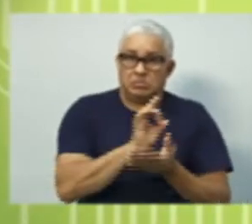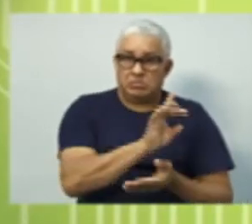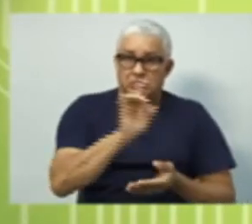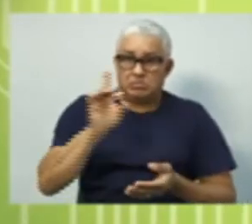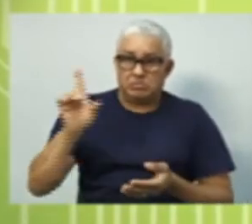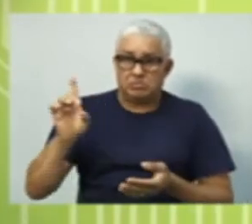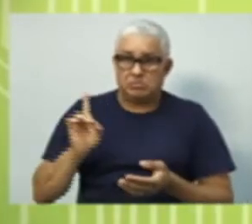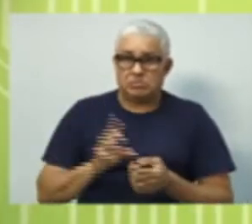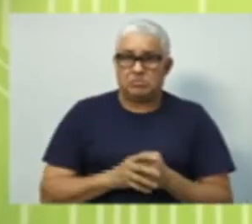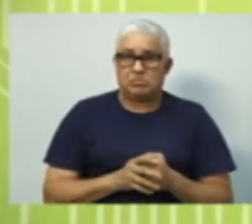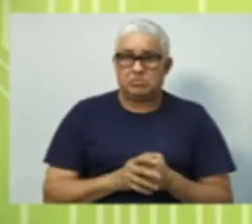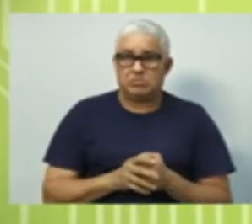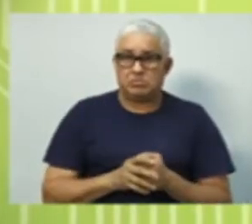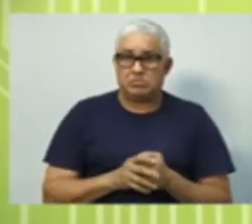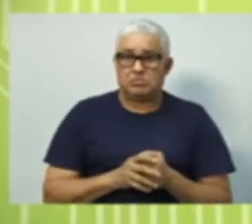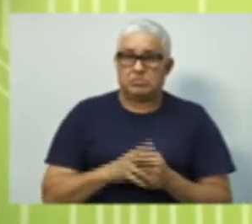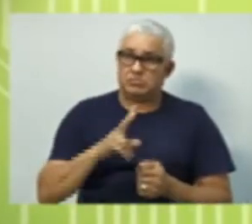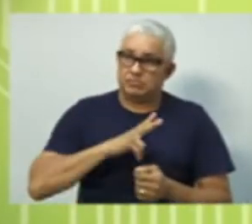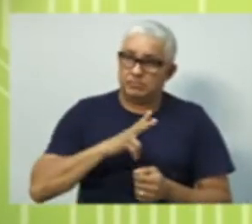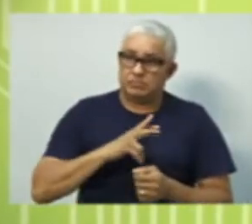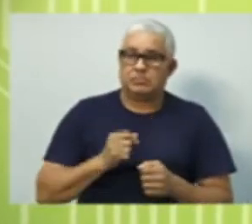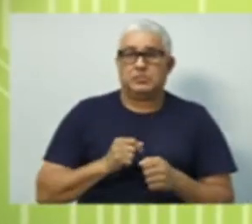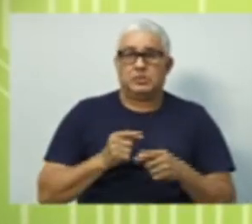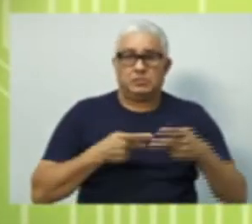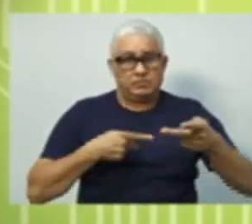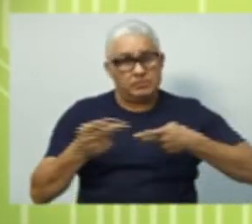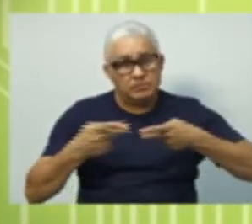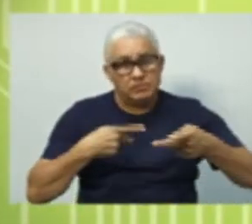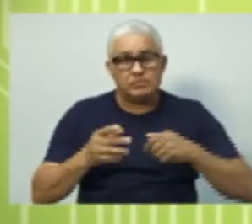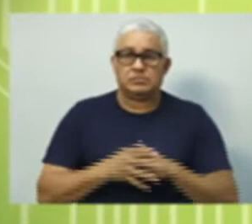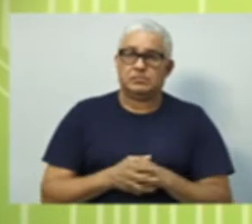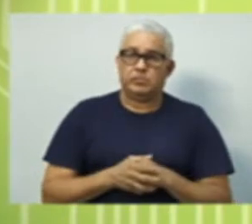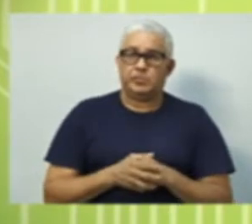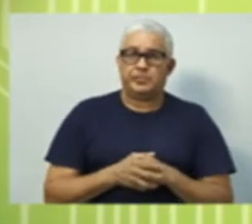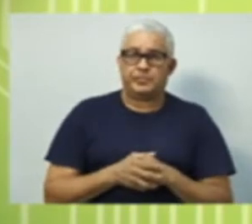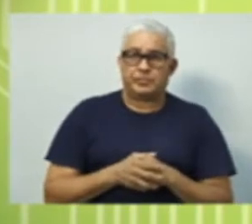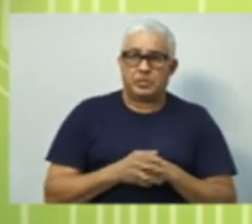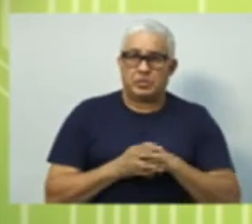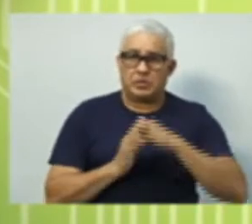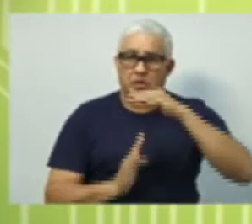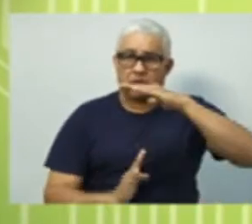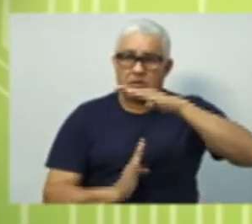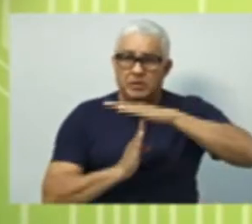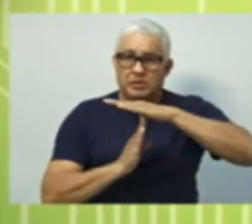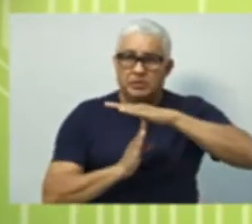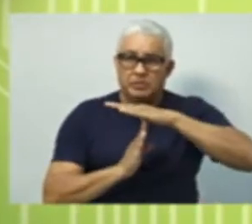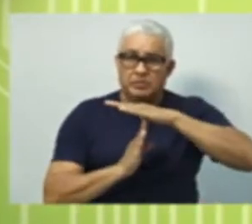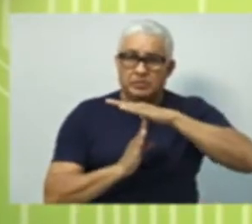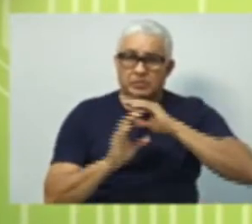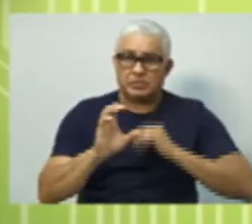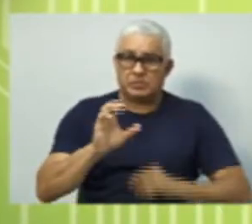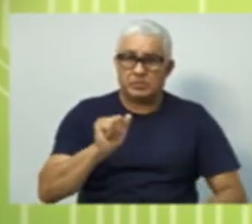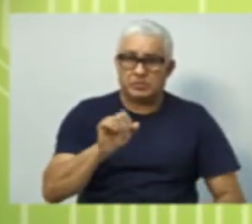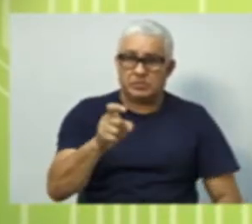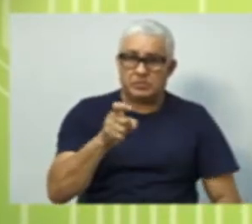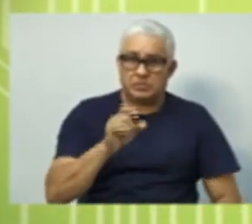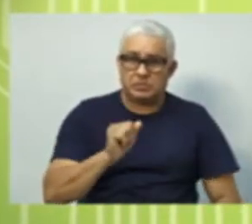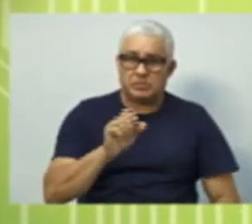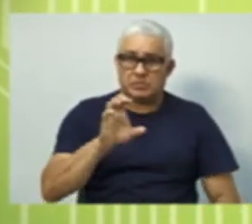tem que ser o quê? Executável. Não pode ser de sonho. Se você fizer um planejamento que você não